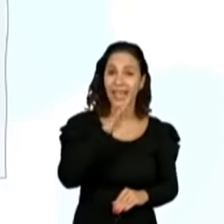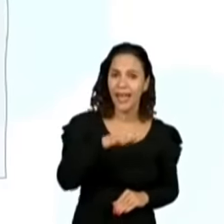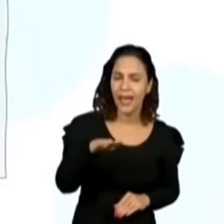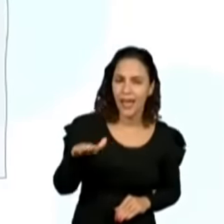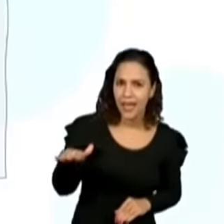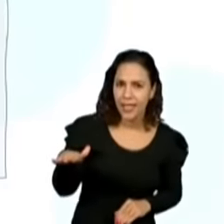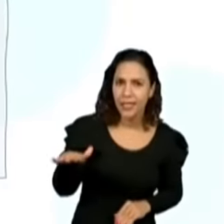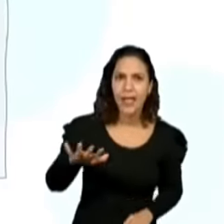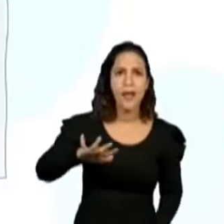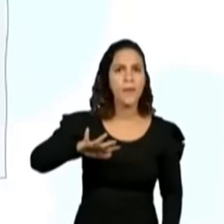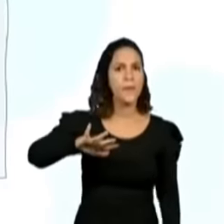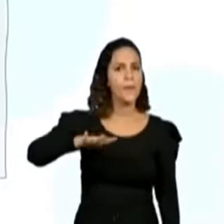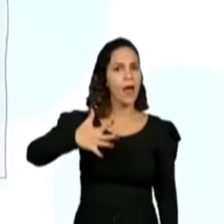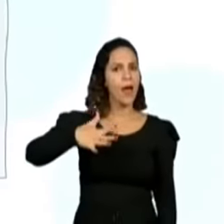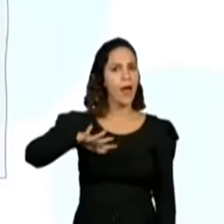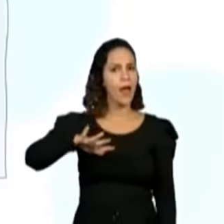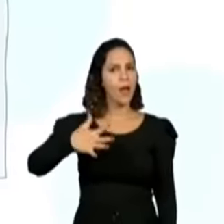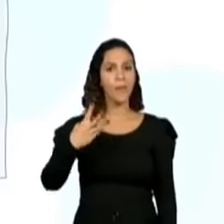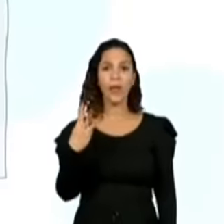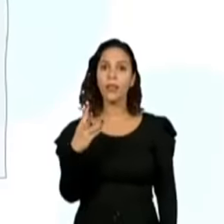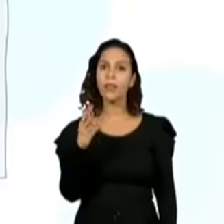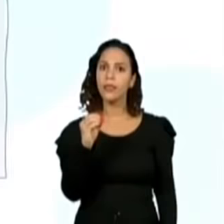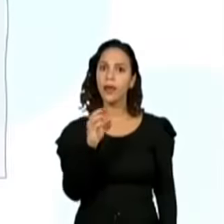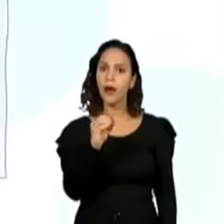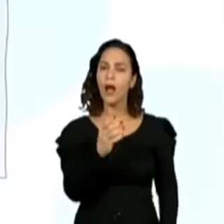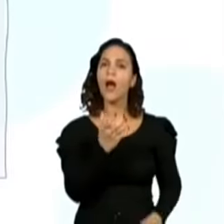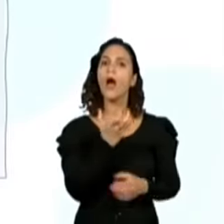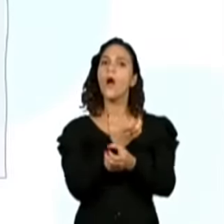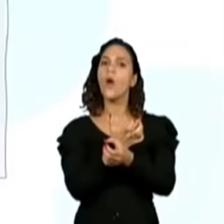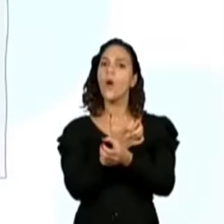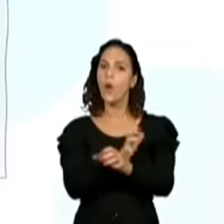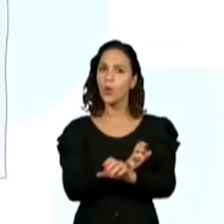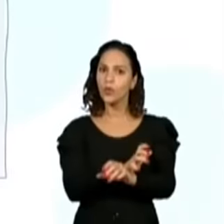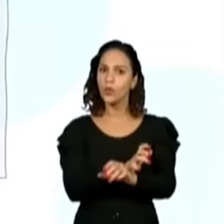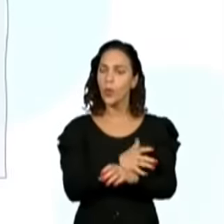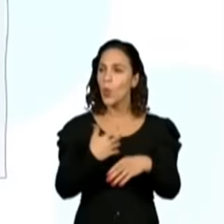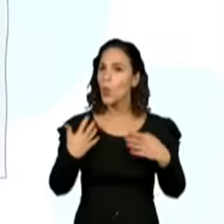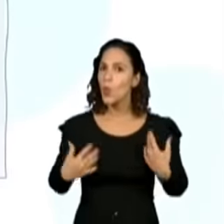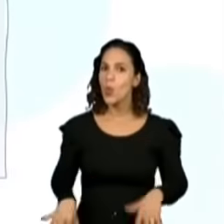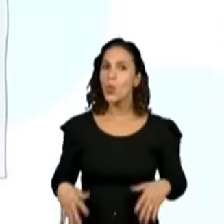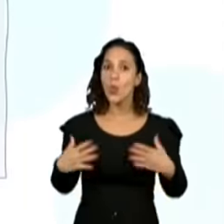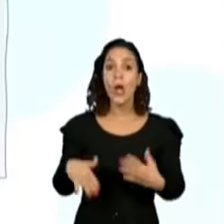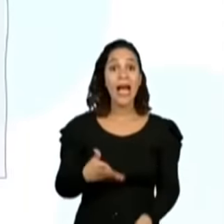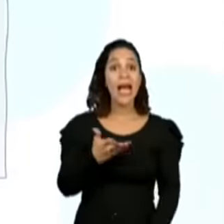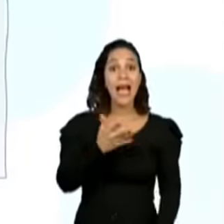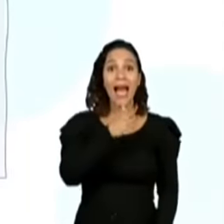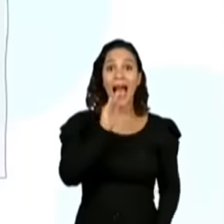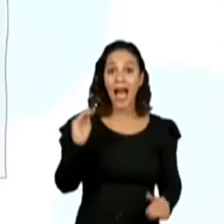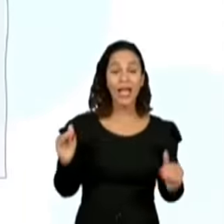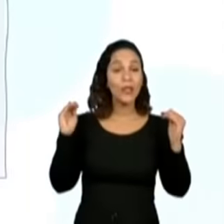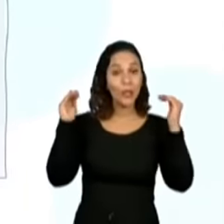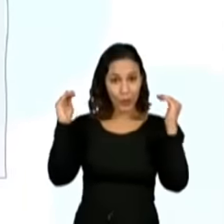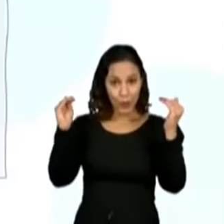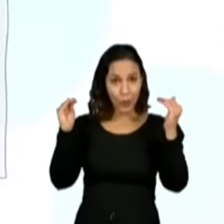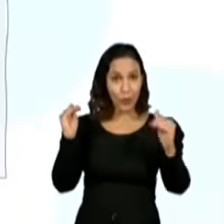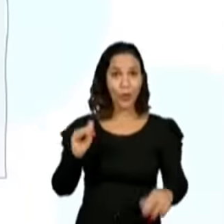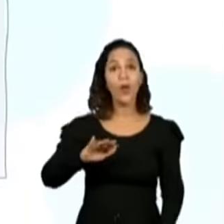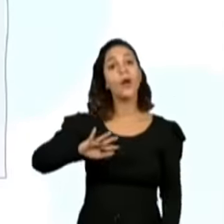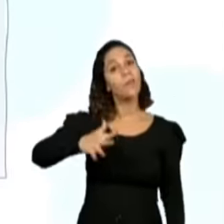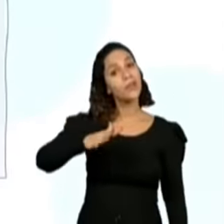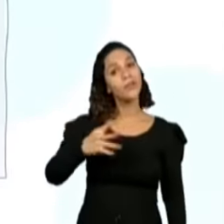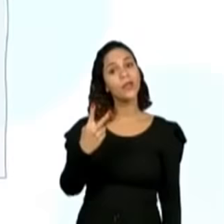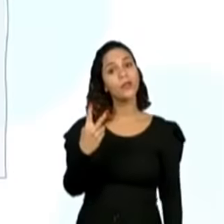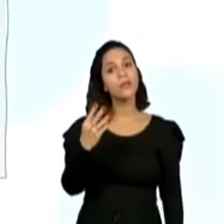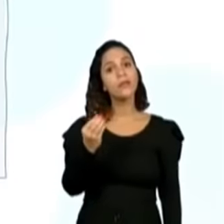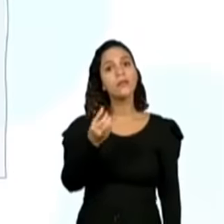crianças têm, em média, 300 ossos? Uau! Enquanto adultos, geralmente, têm